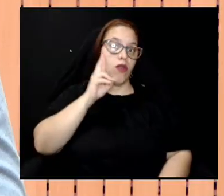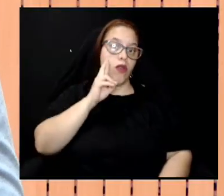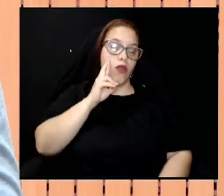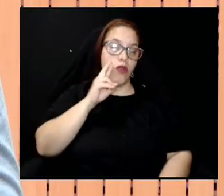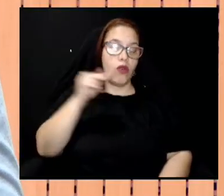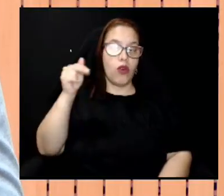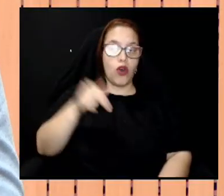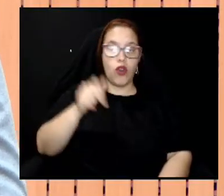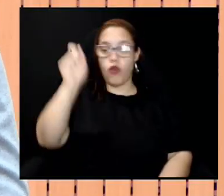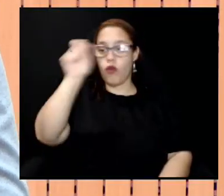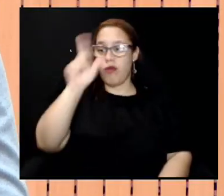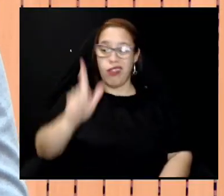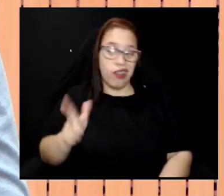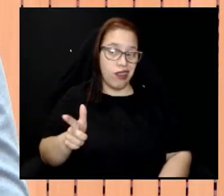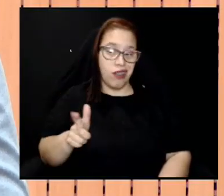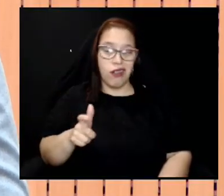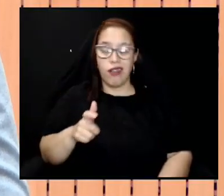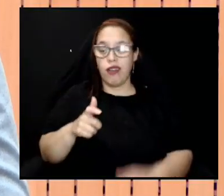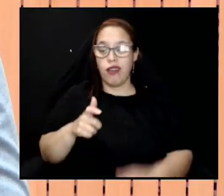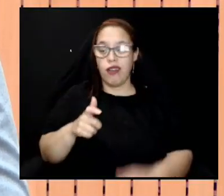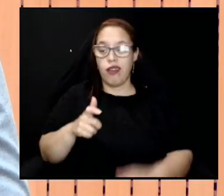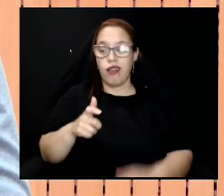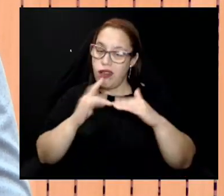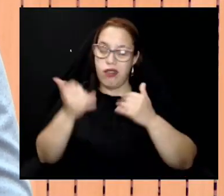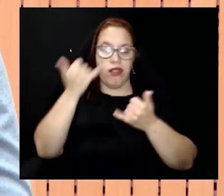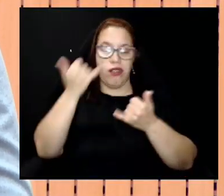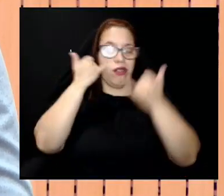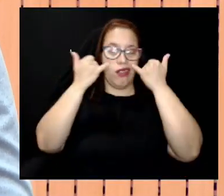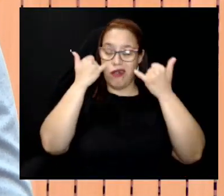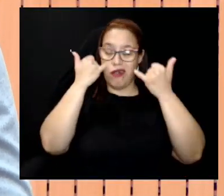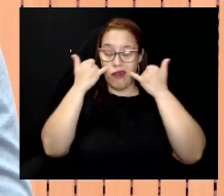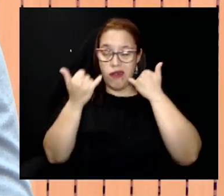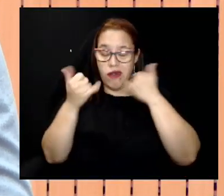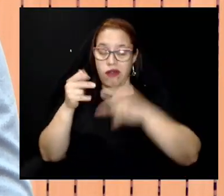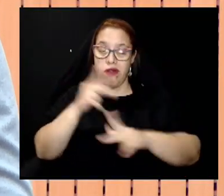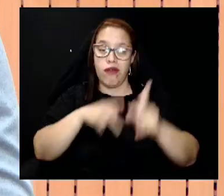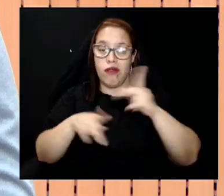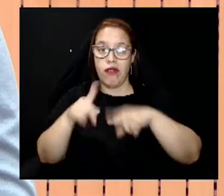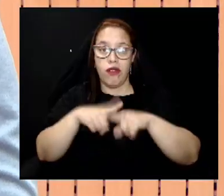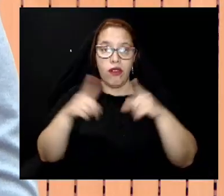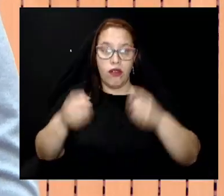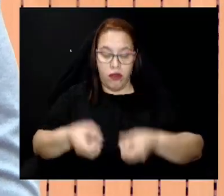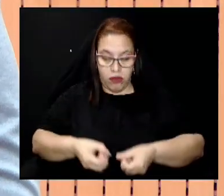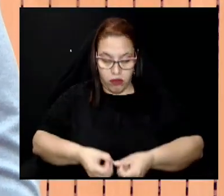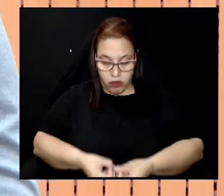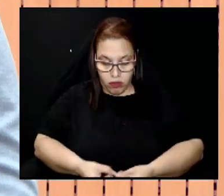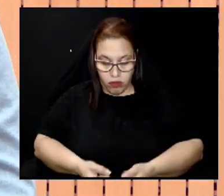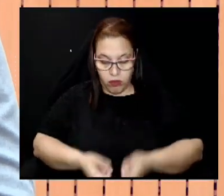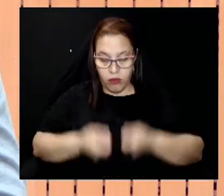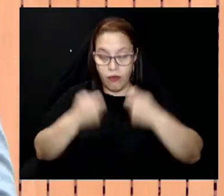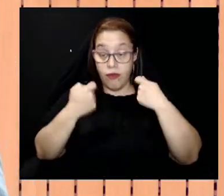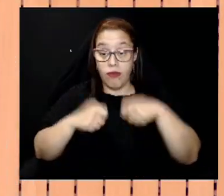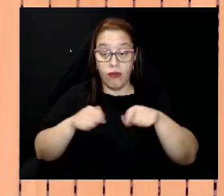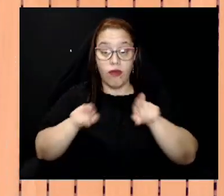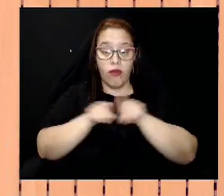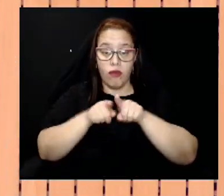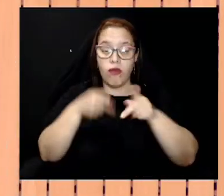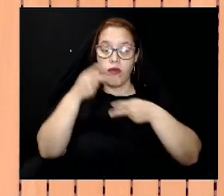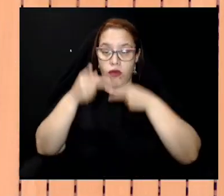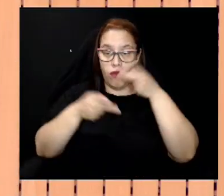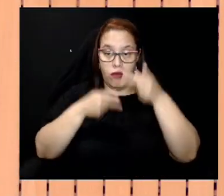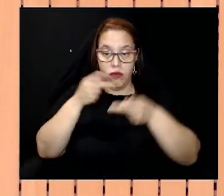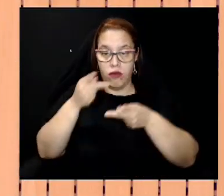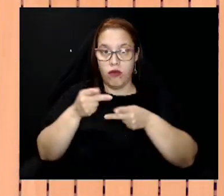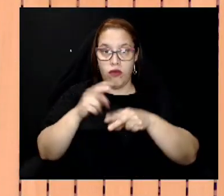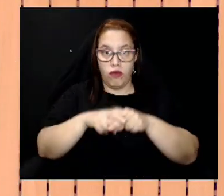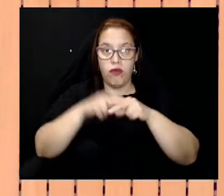mídias, nas redes, na informação para a população, mas o câncer de ovário precisa também ser falado e por isso que nós estamos aqui